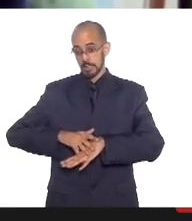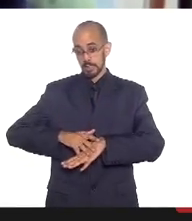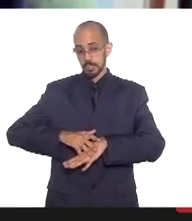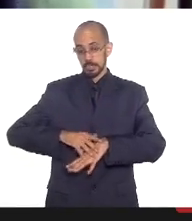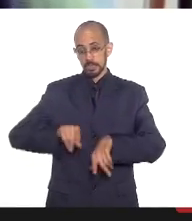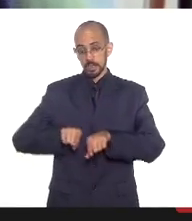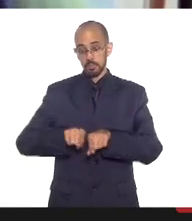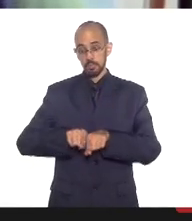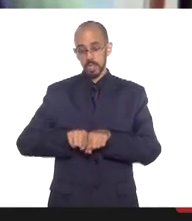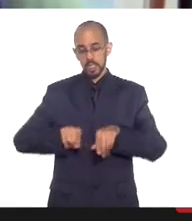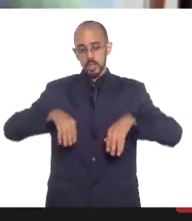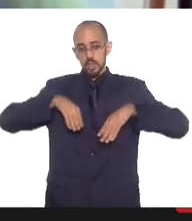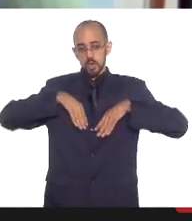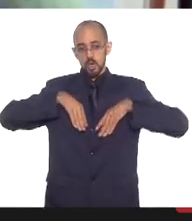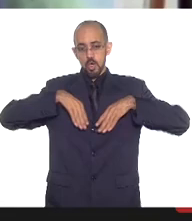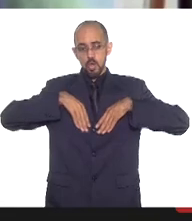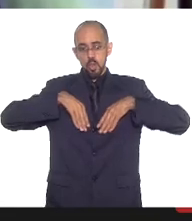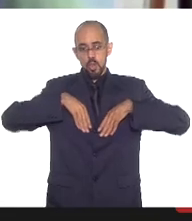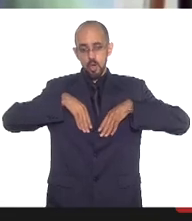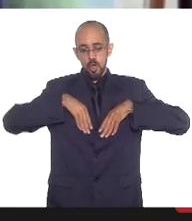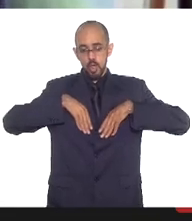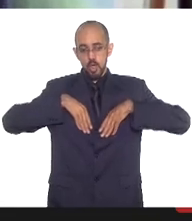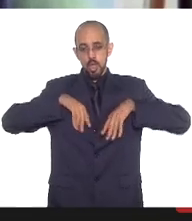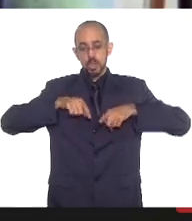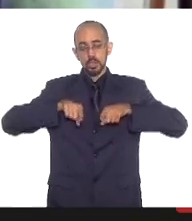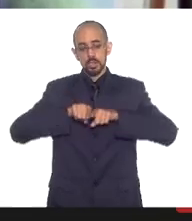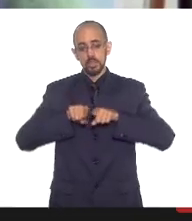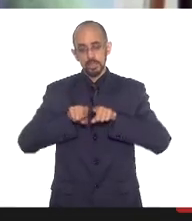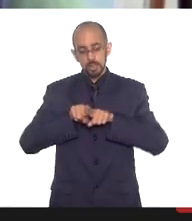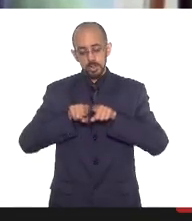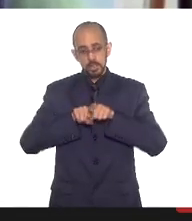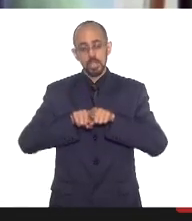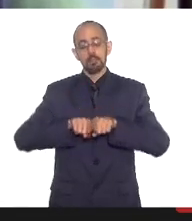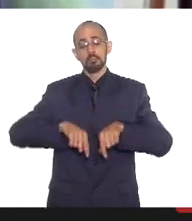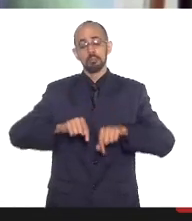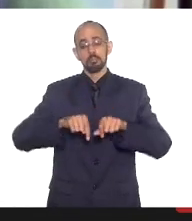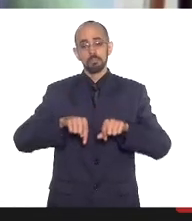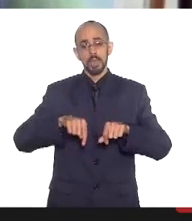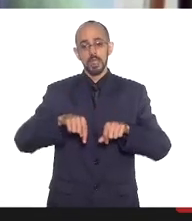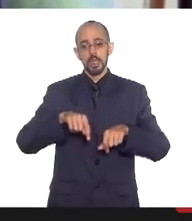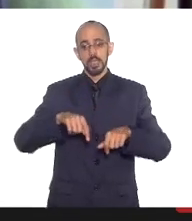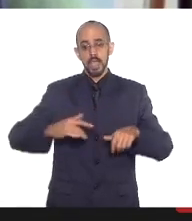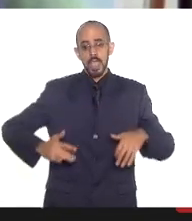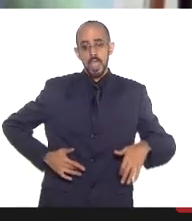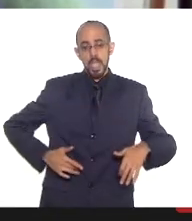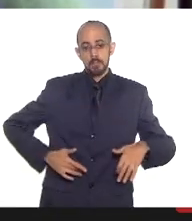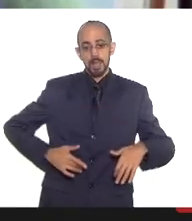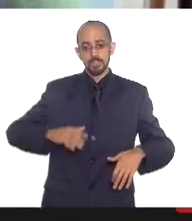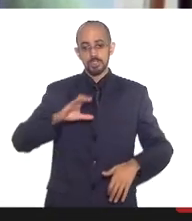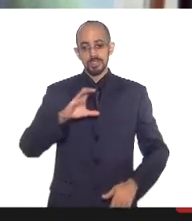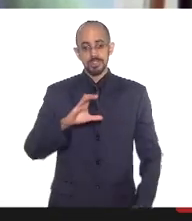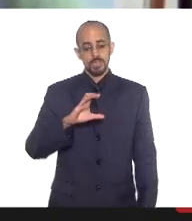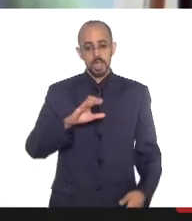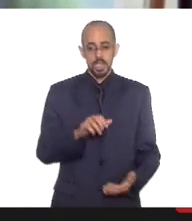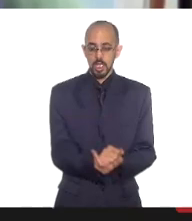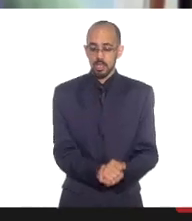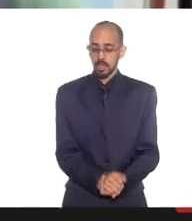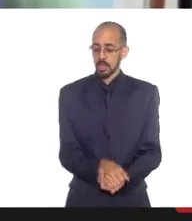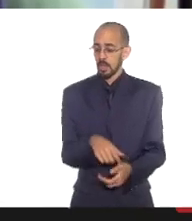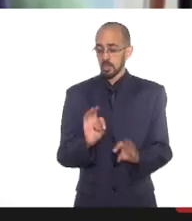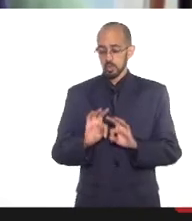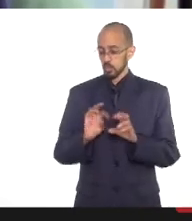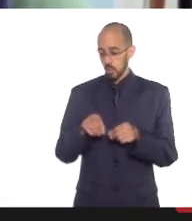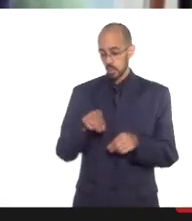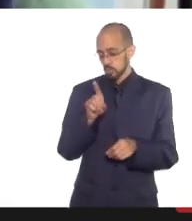Hansen tuberculose é partir de ser são todos numerados absolutamente todos morreram todos no bloco na habilidade muito